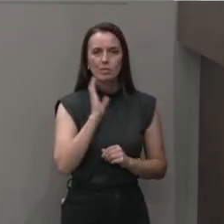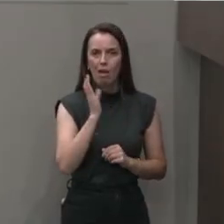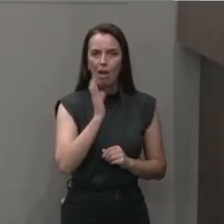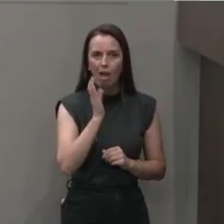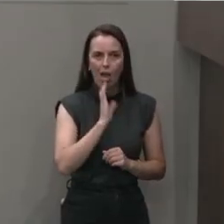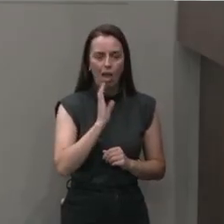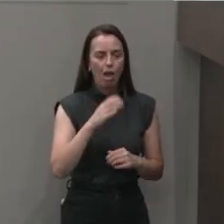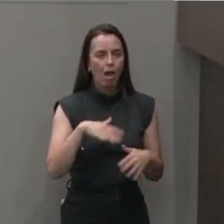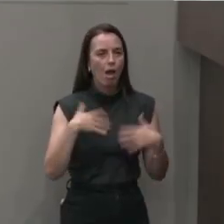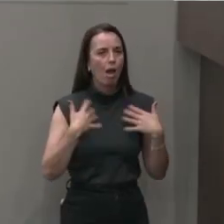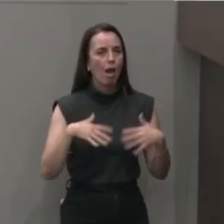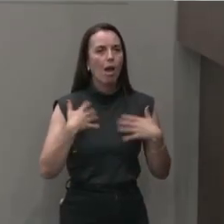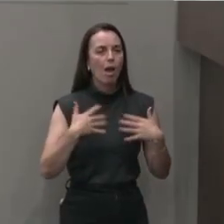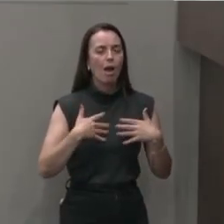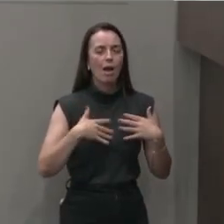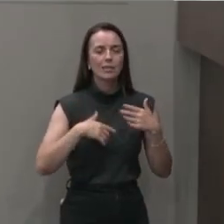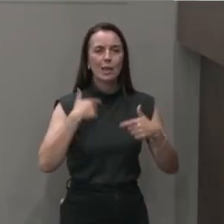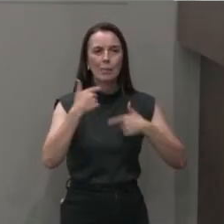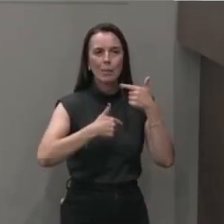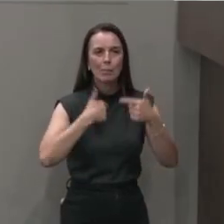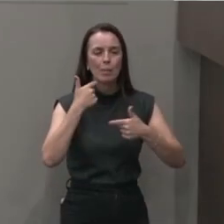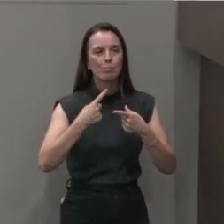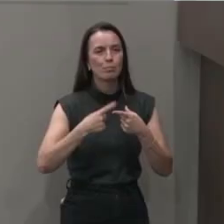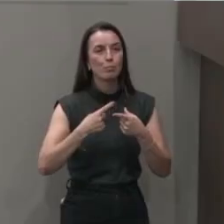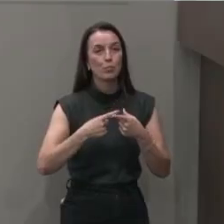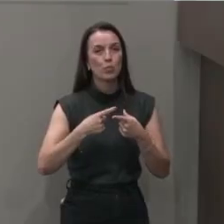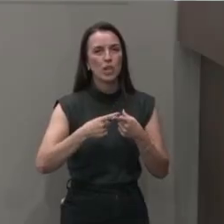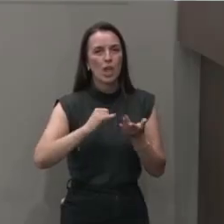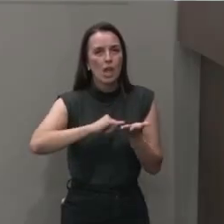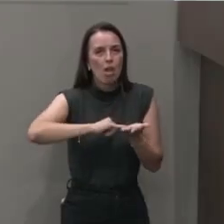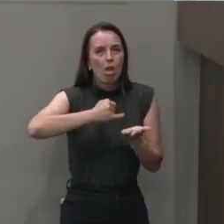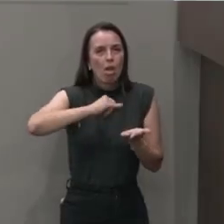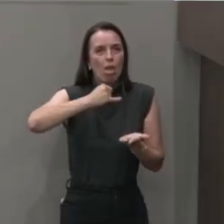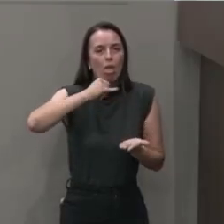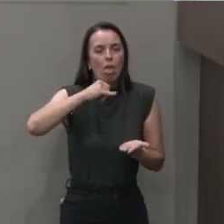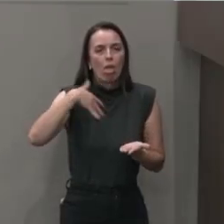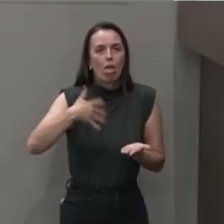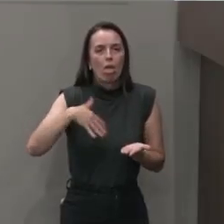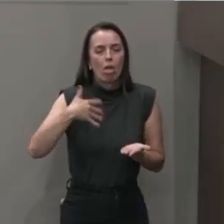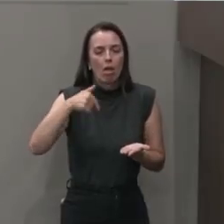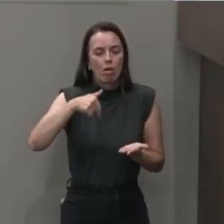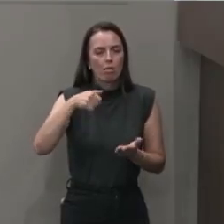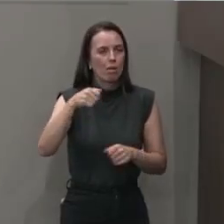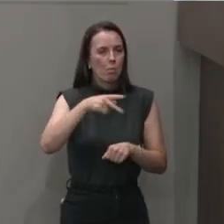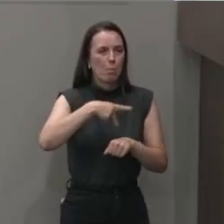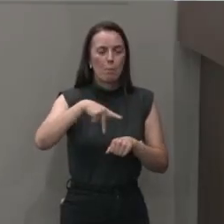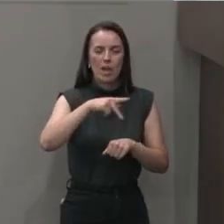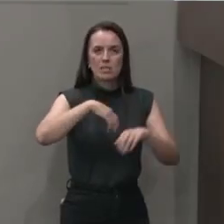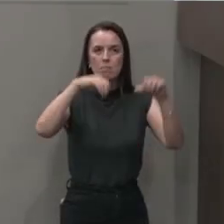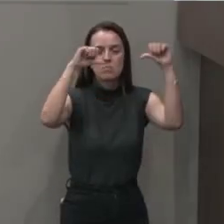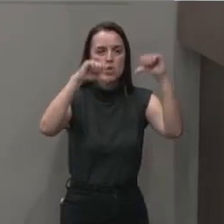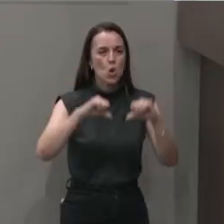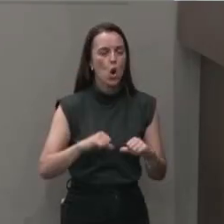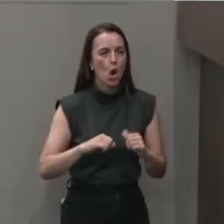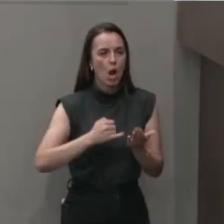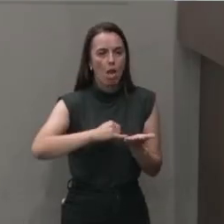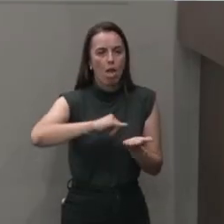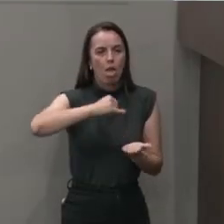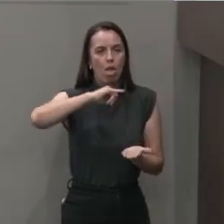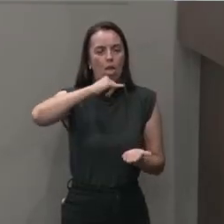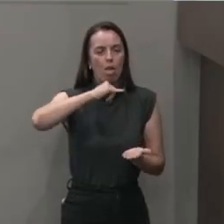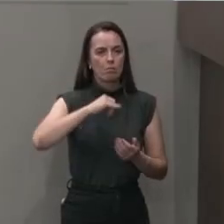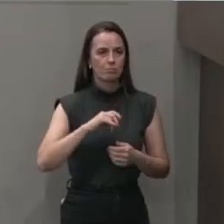maior carga tributária do mundo. Nós trazer mais responsabilidades, que é